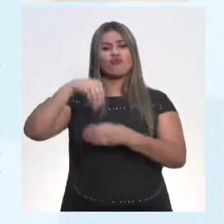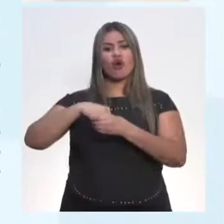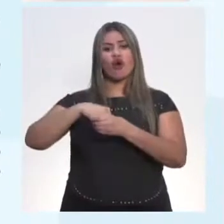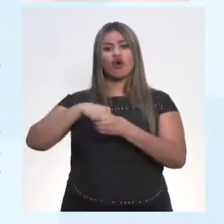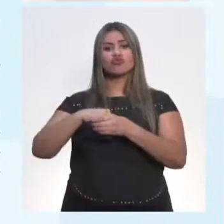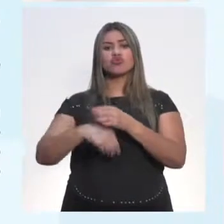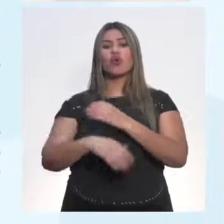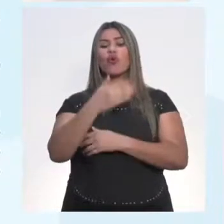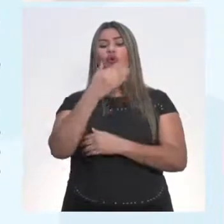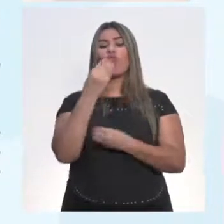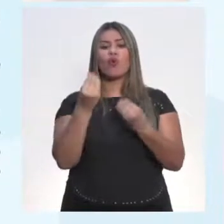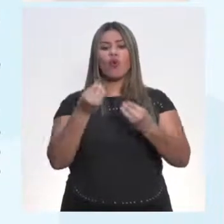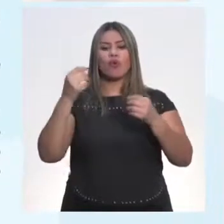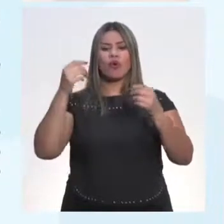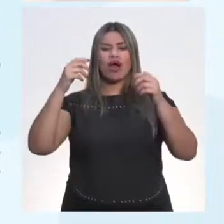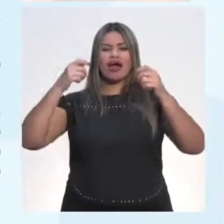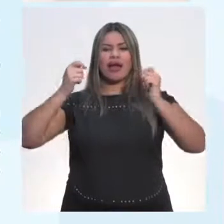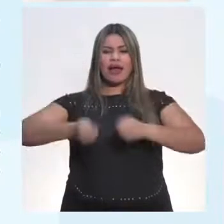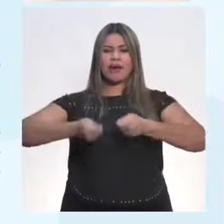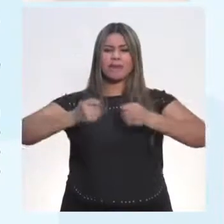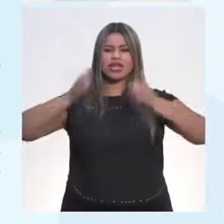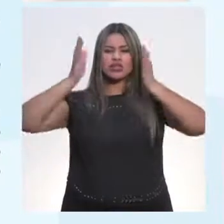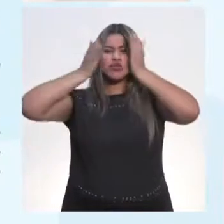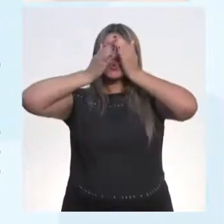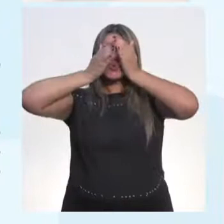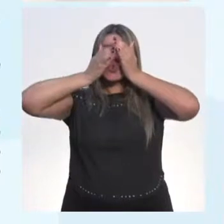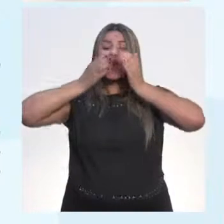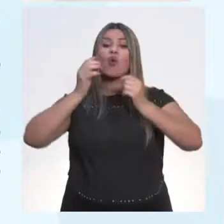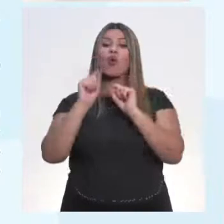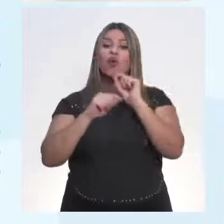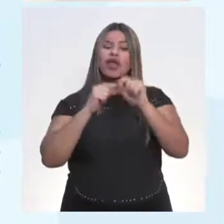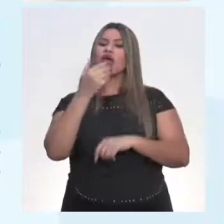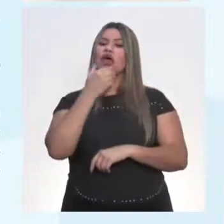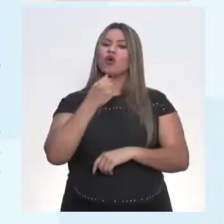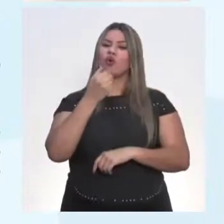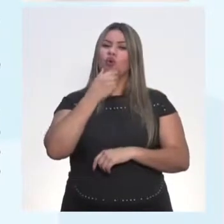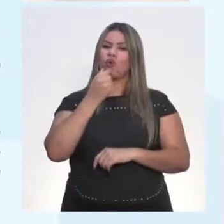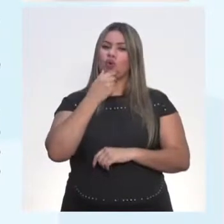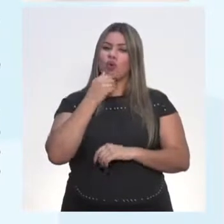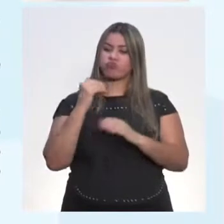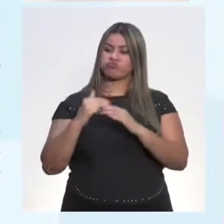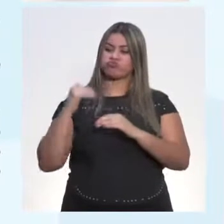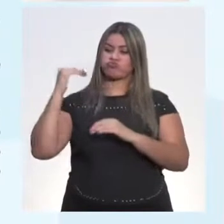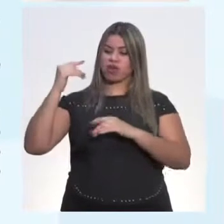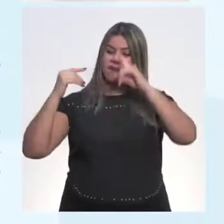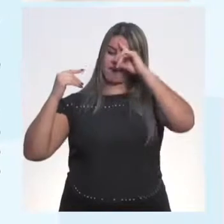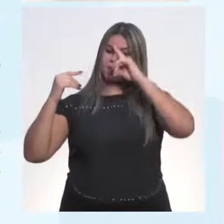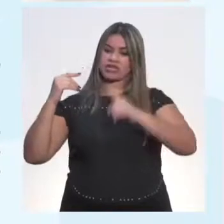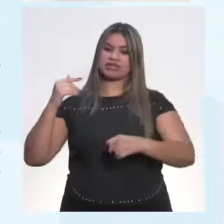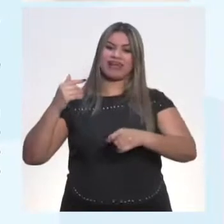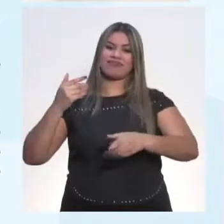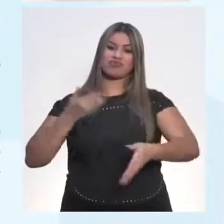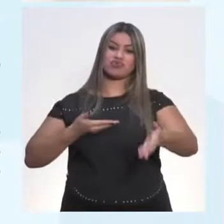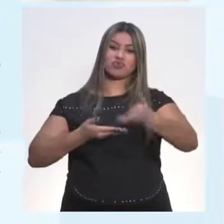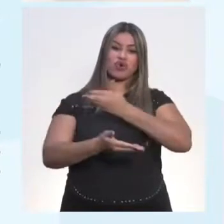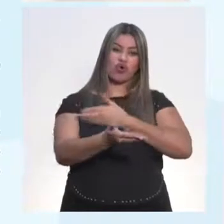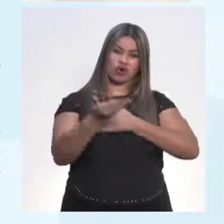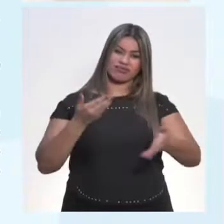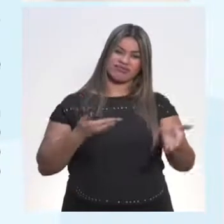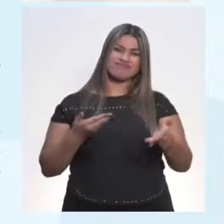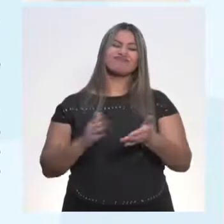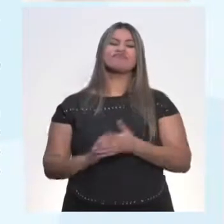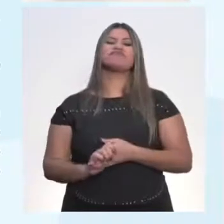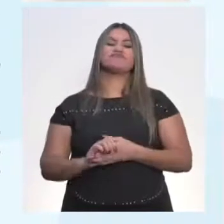que é quando um determinado poder um de algum indivíduo obriga o outro através de trocas né